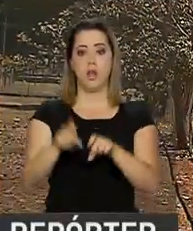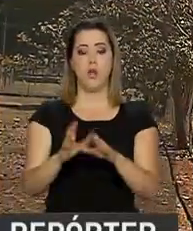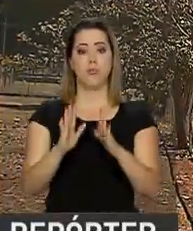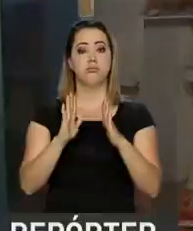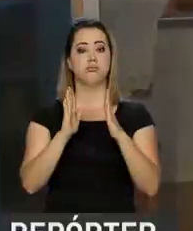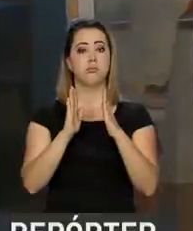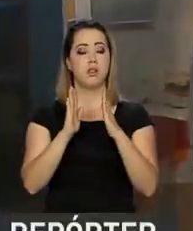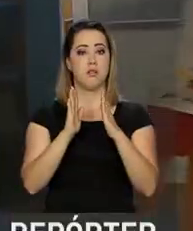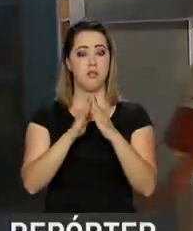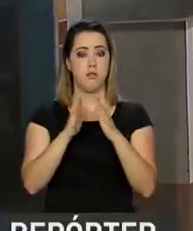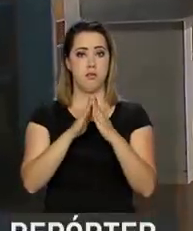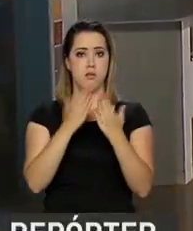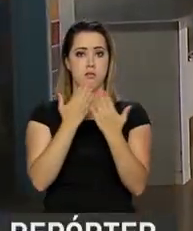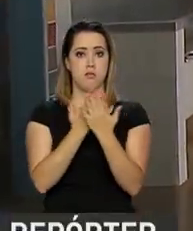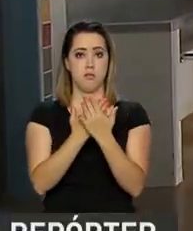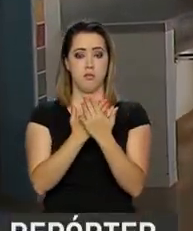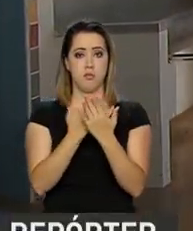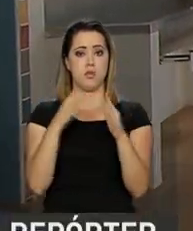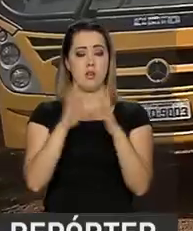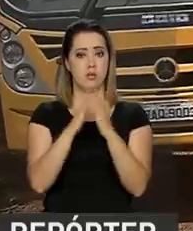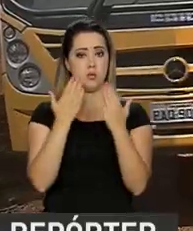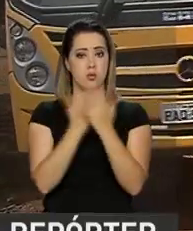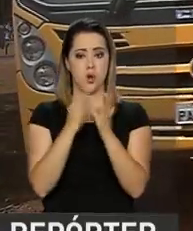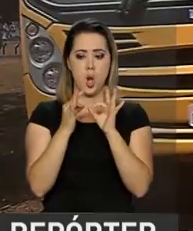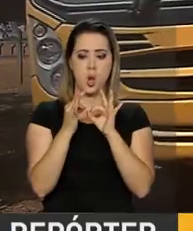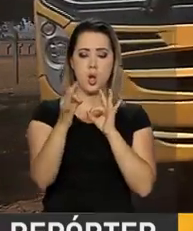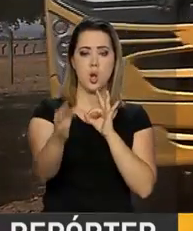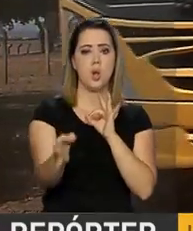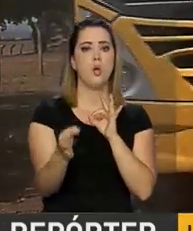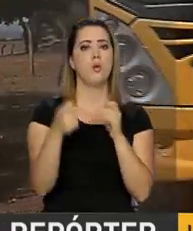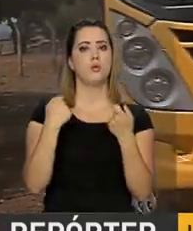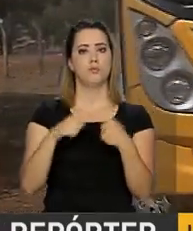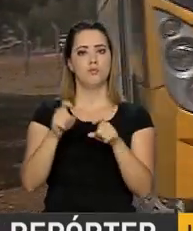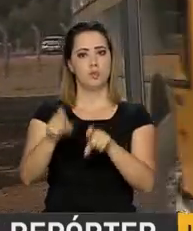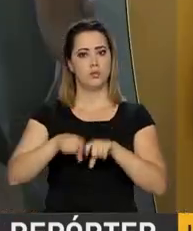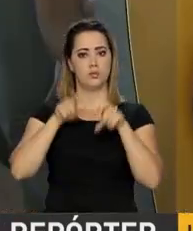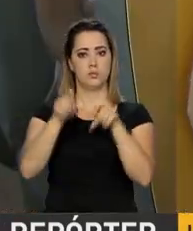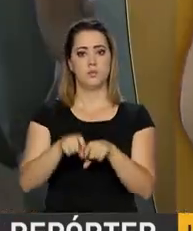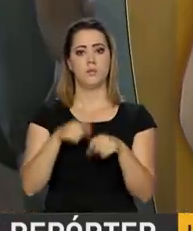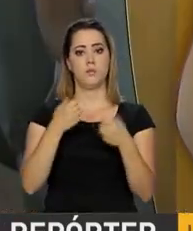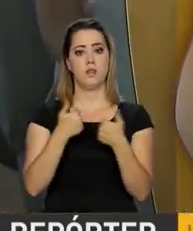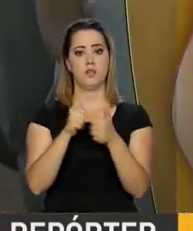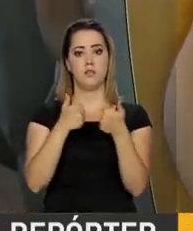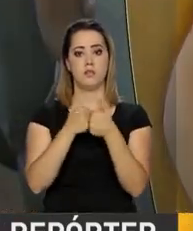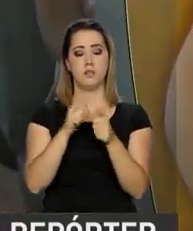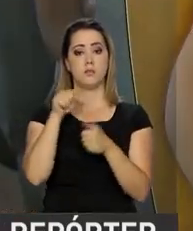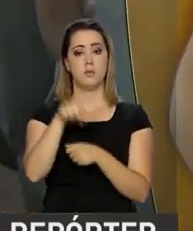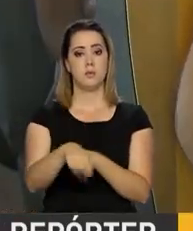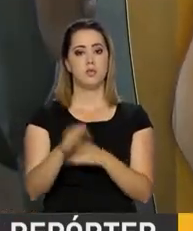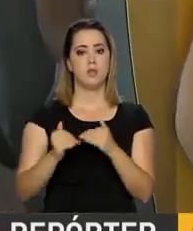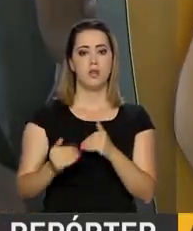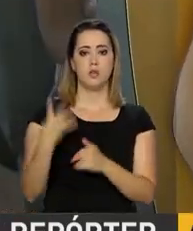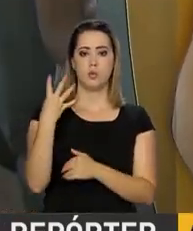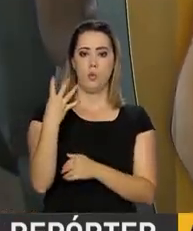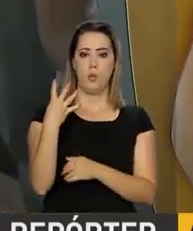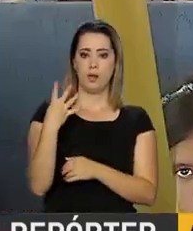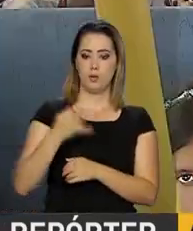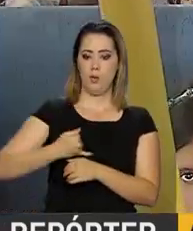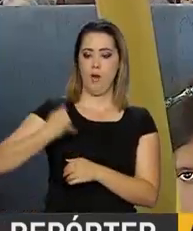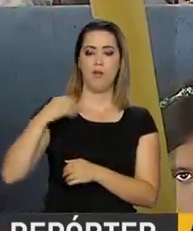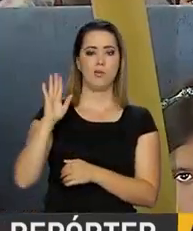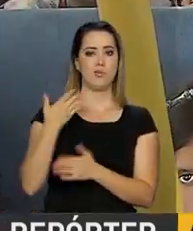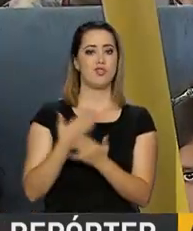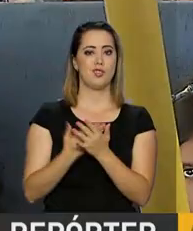federal eles moram no campo e para chegar até o local de estudo vão de transporte Verônica estuda aqui desde os 4 anos de